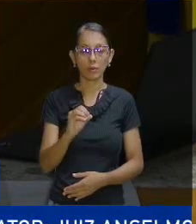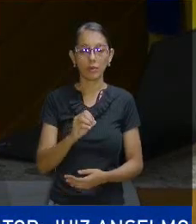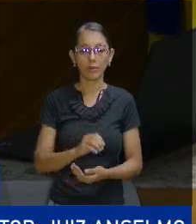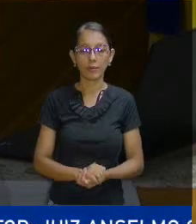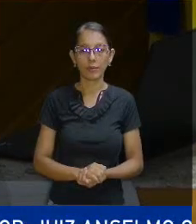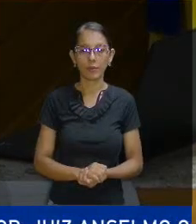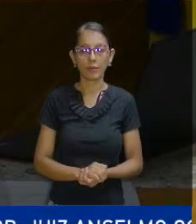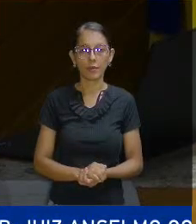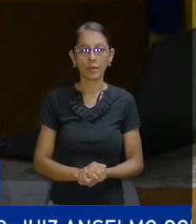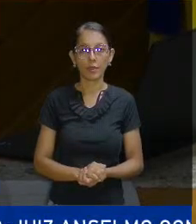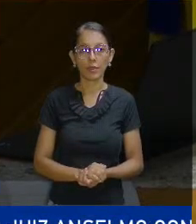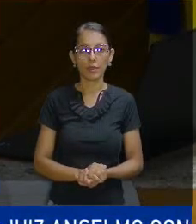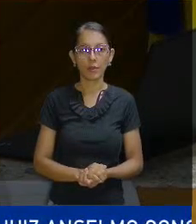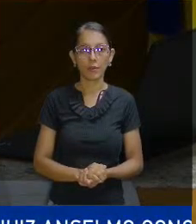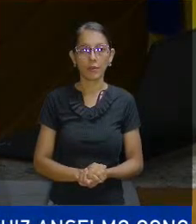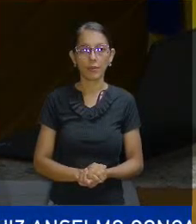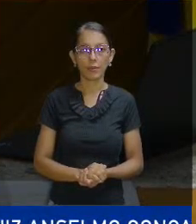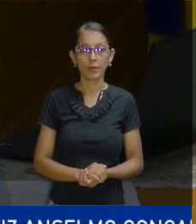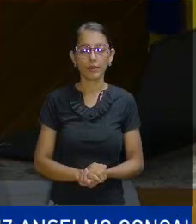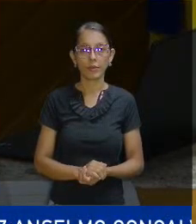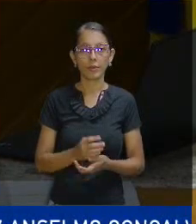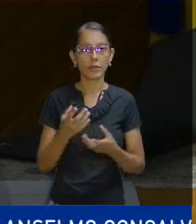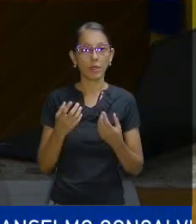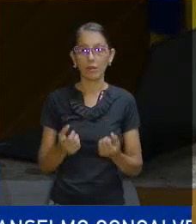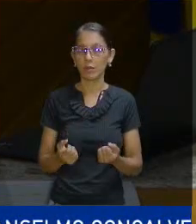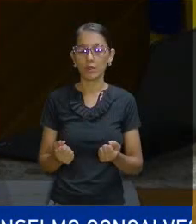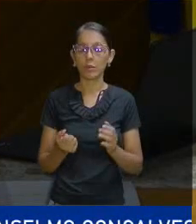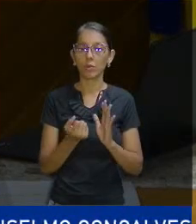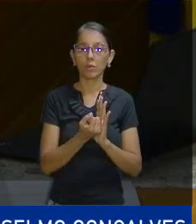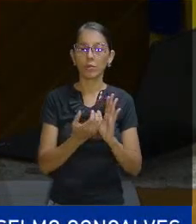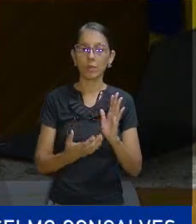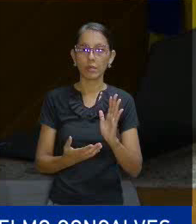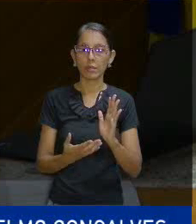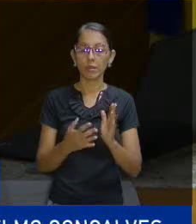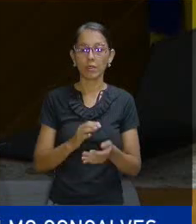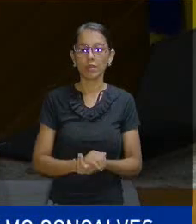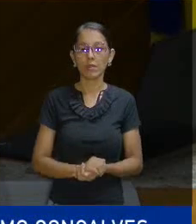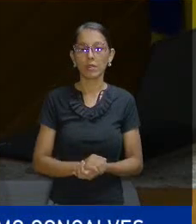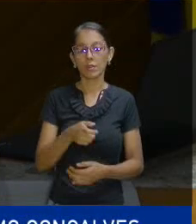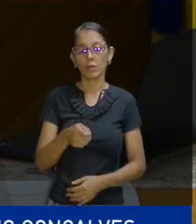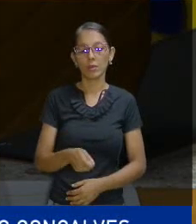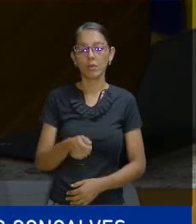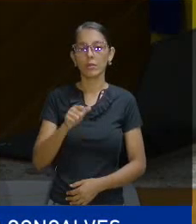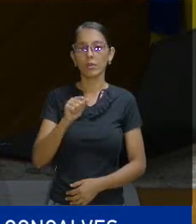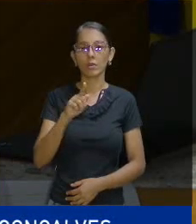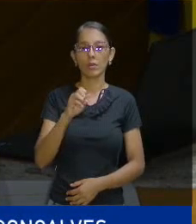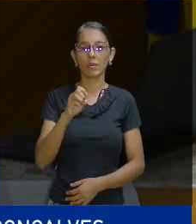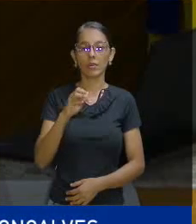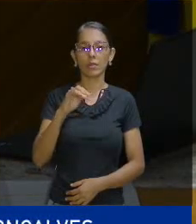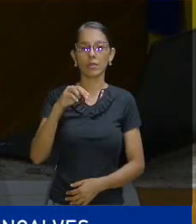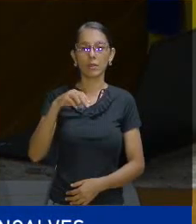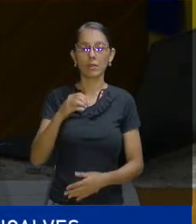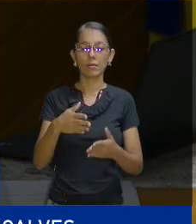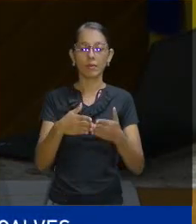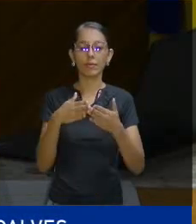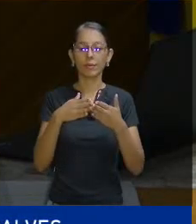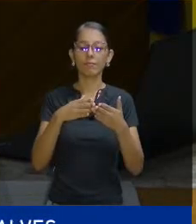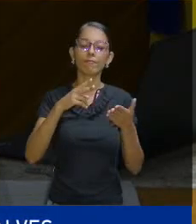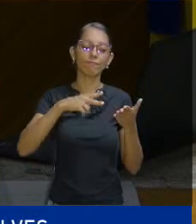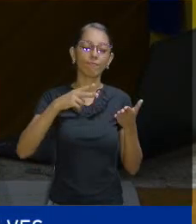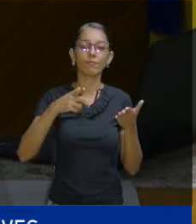não acolheu os embargos, pediu vista o juiz Agostinho Silvério.